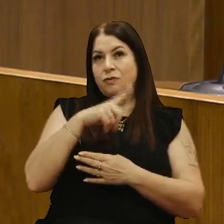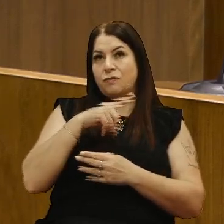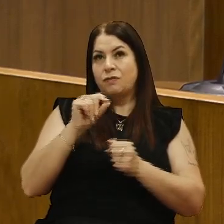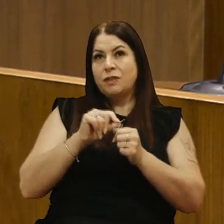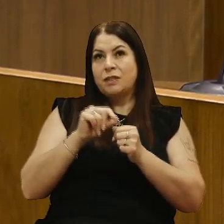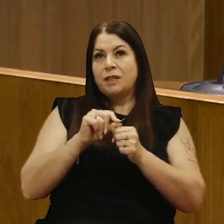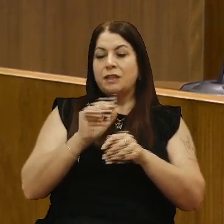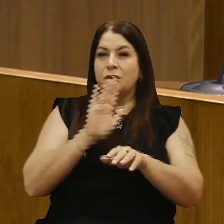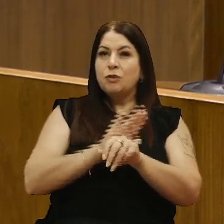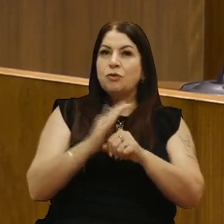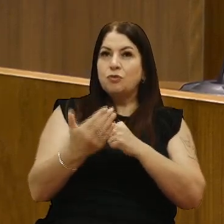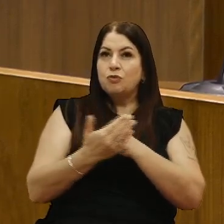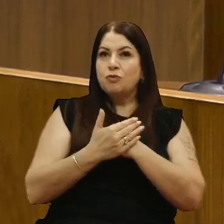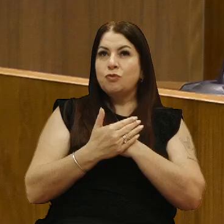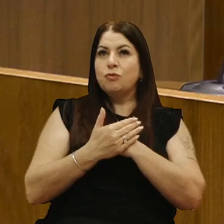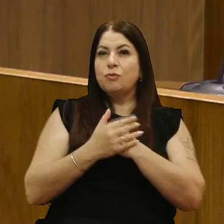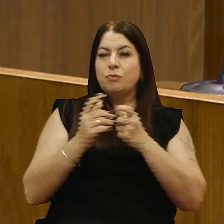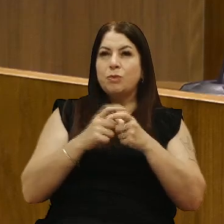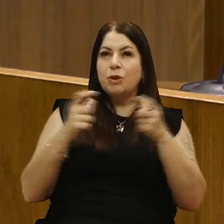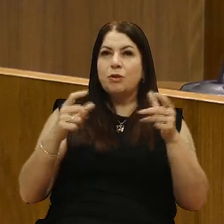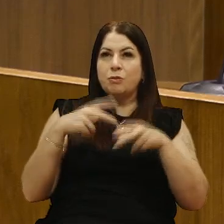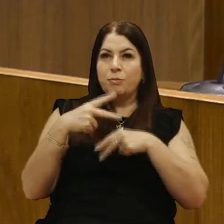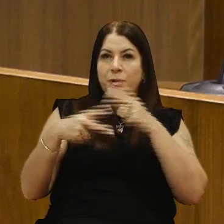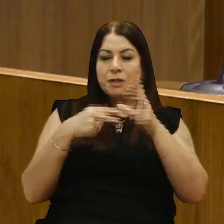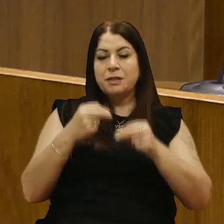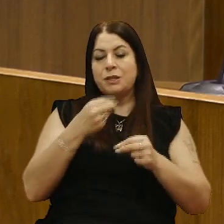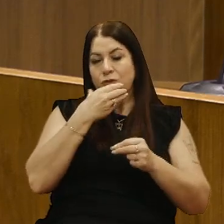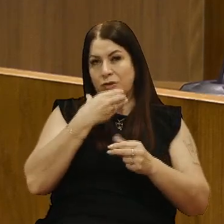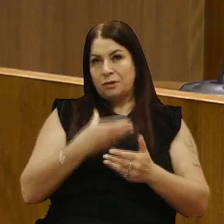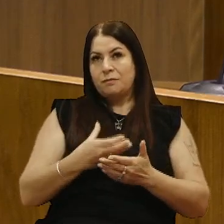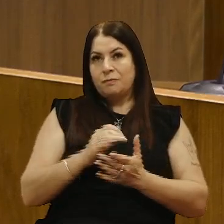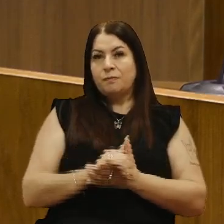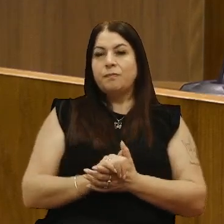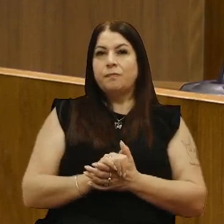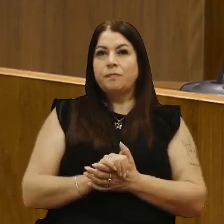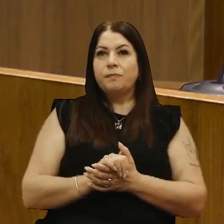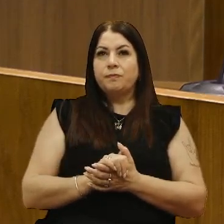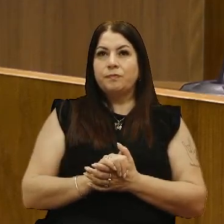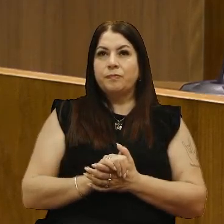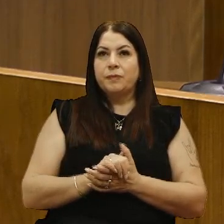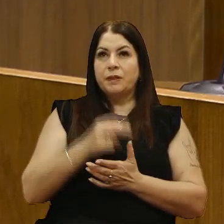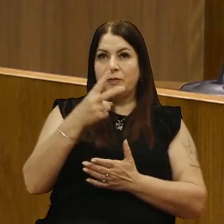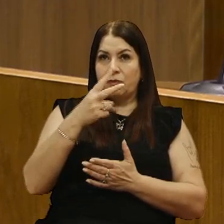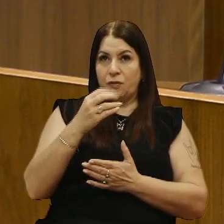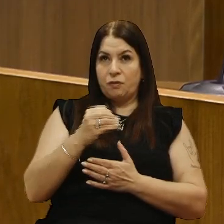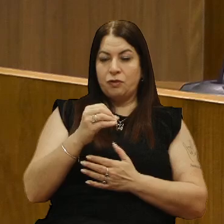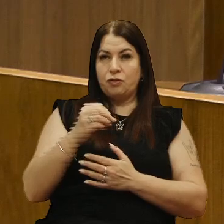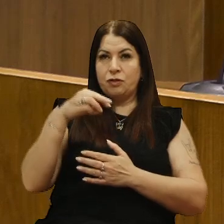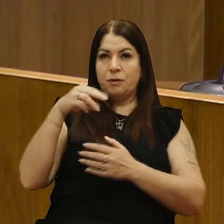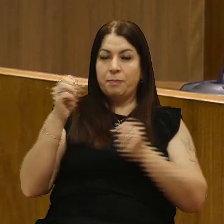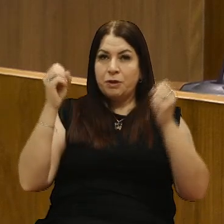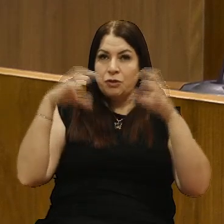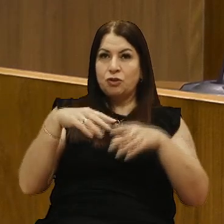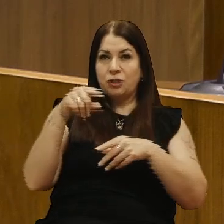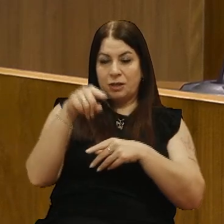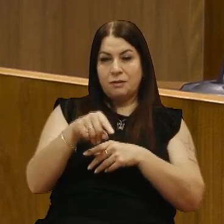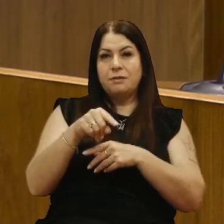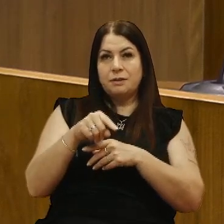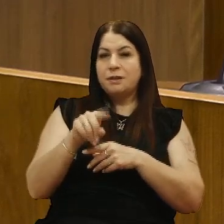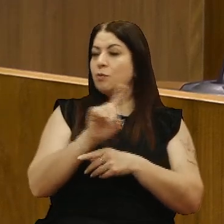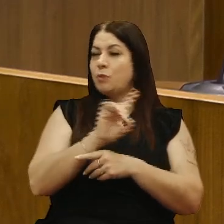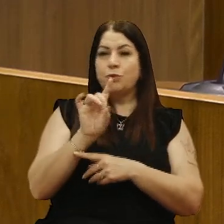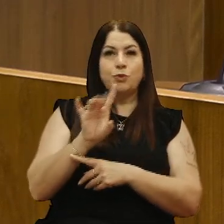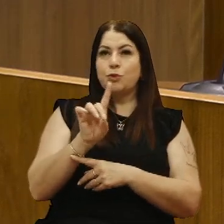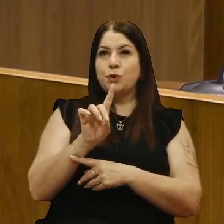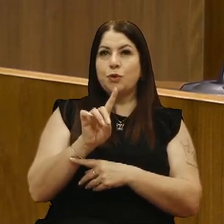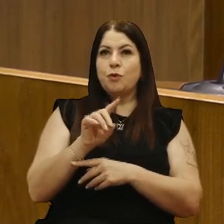a solidariedade o maior presente de Natal. A 20ª Magia de Natal no Vale Iluminado não é apenas